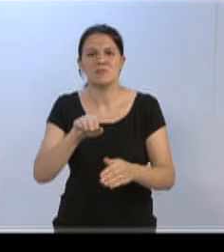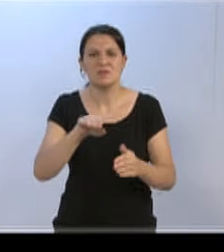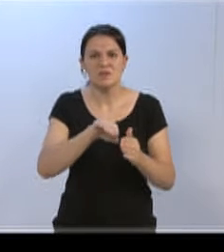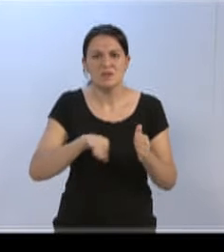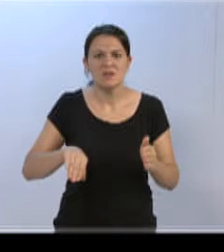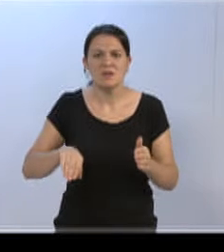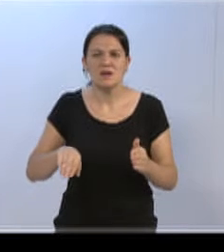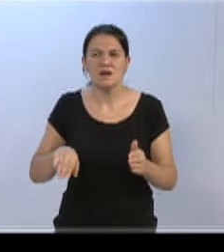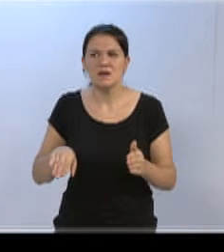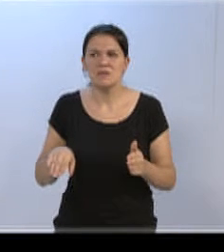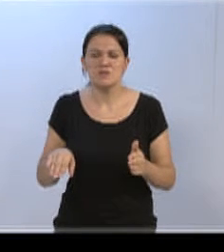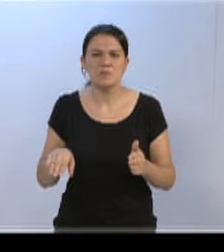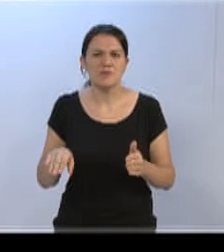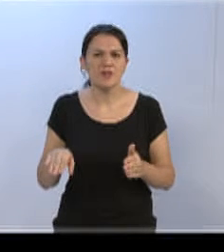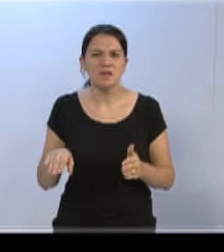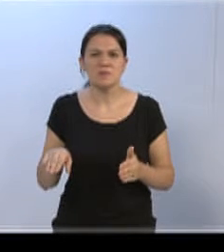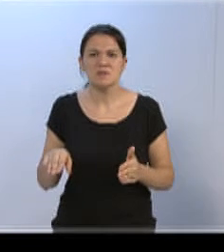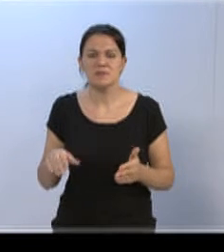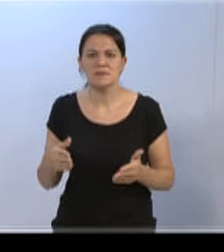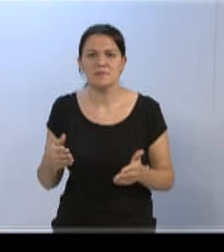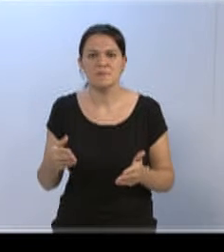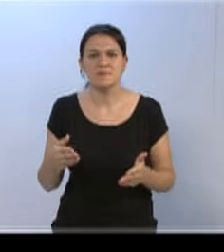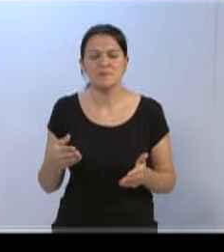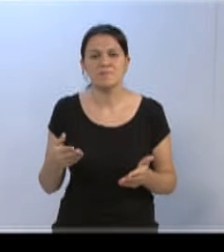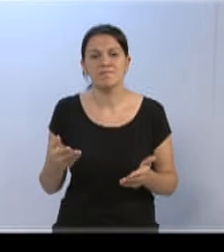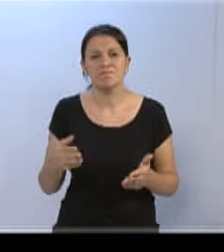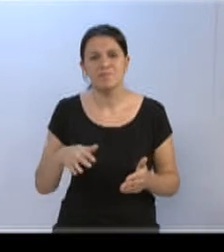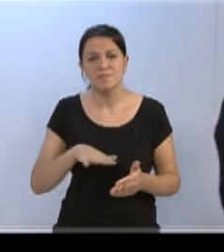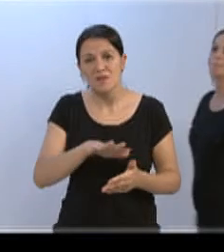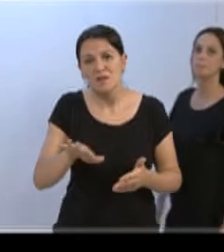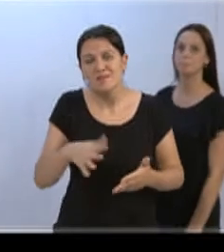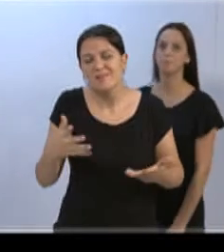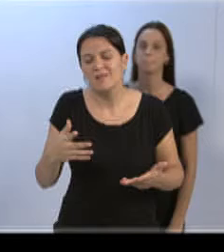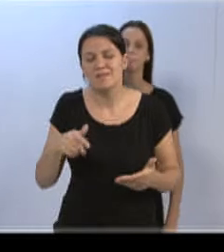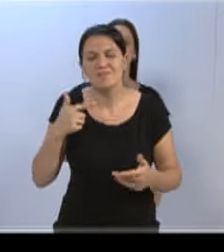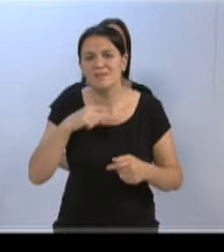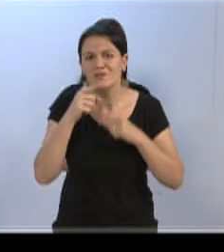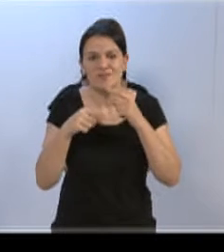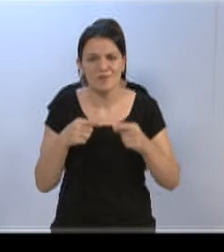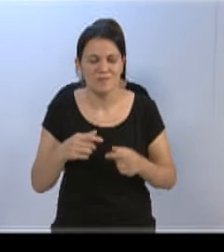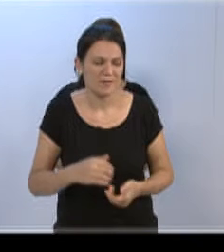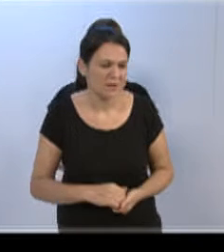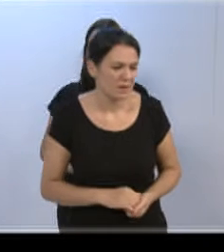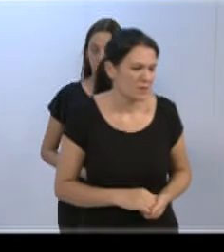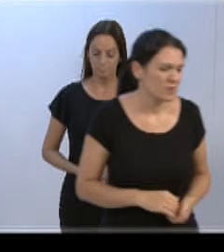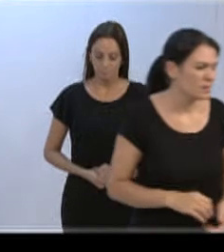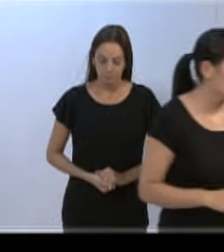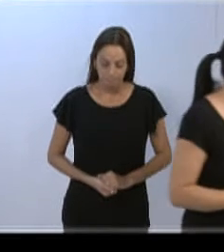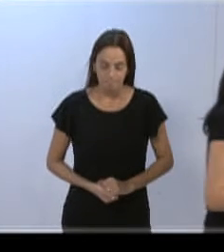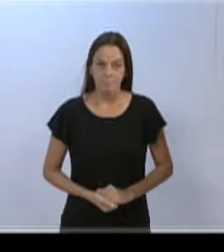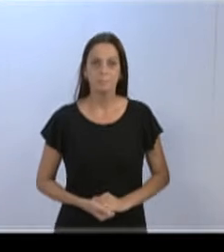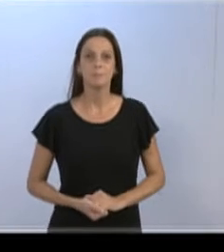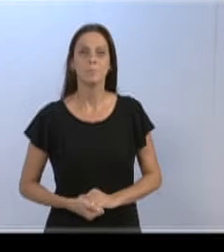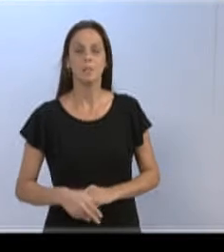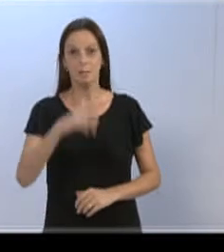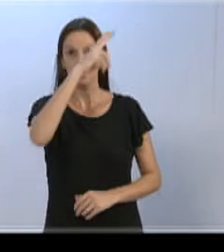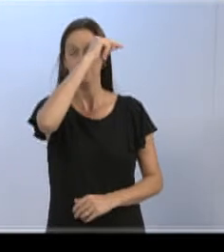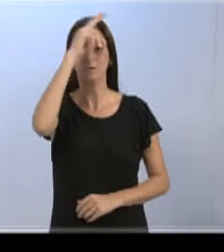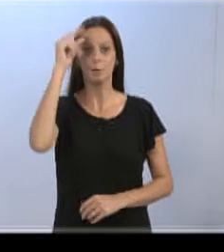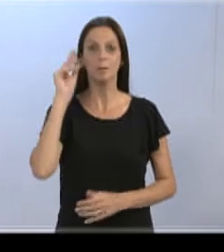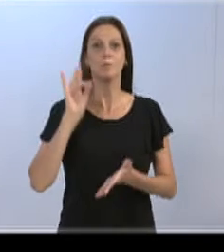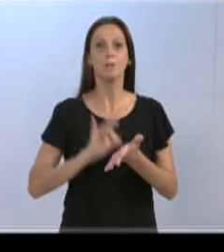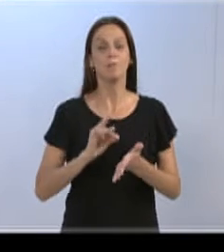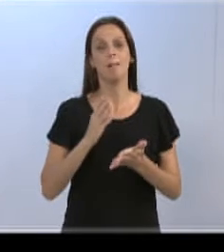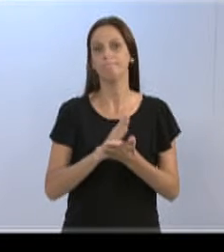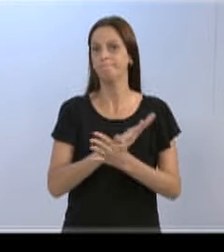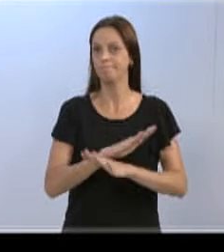desse cenário, é realmente inquestionável a decisão de governo do prefeito Mário Hildebrand em encerrar